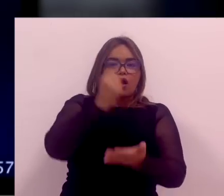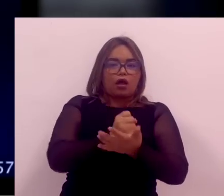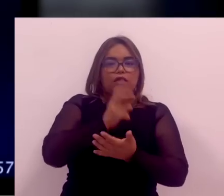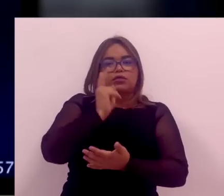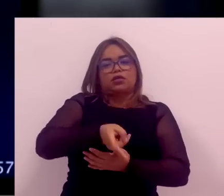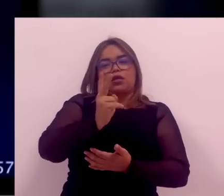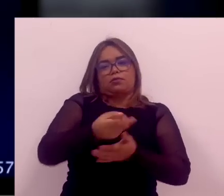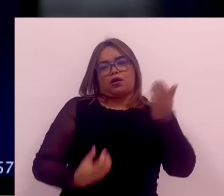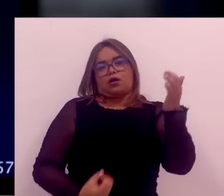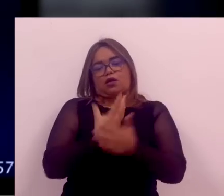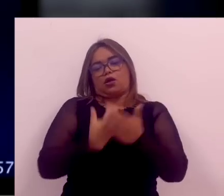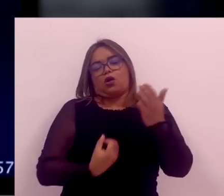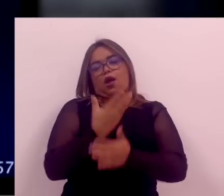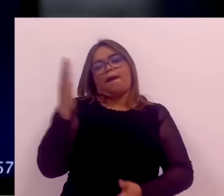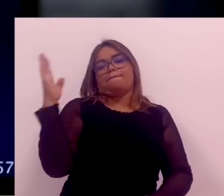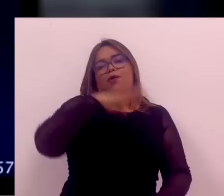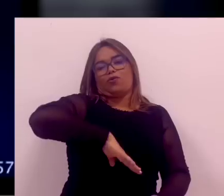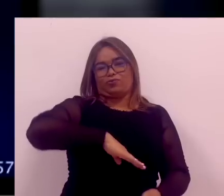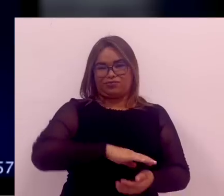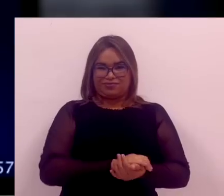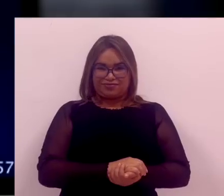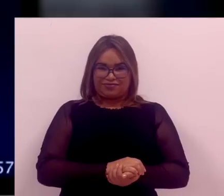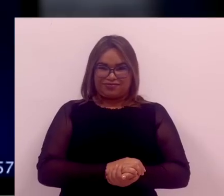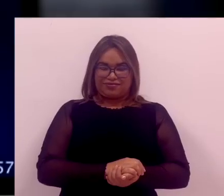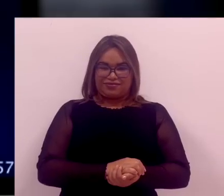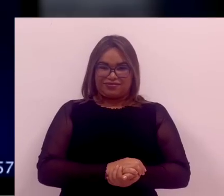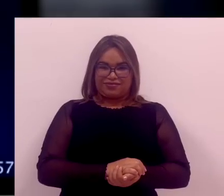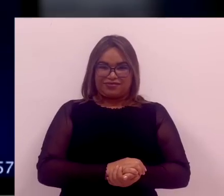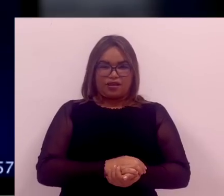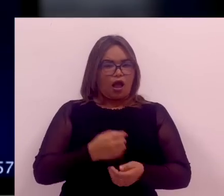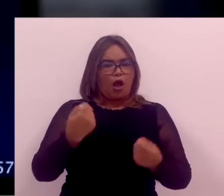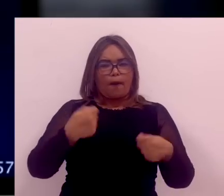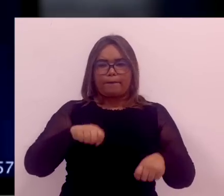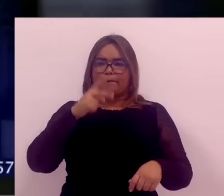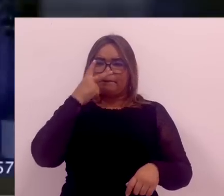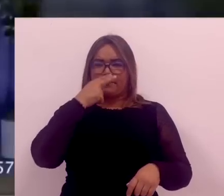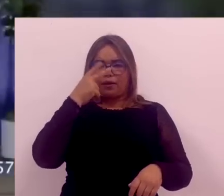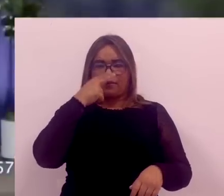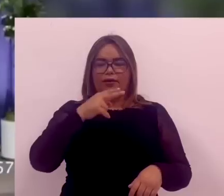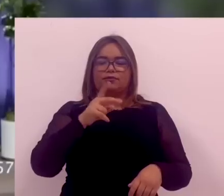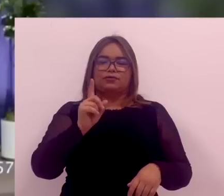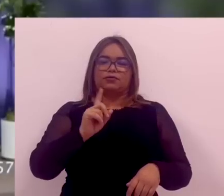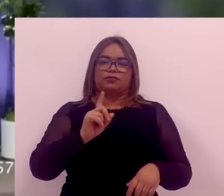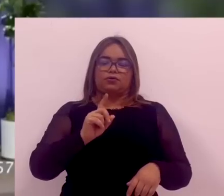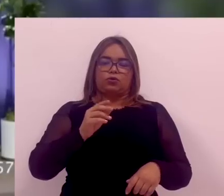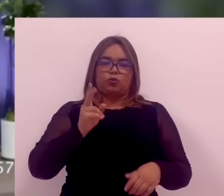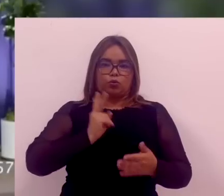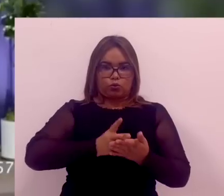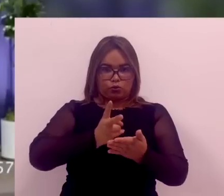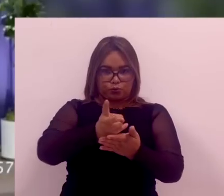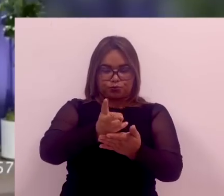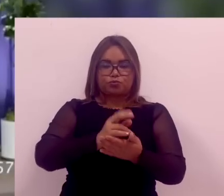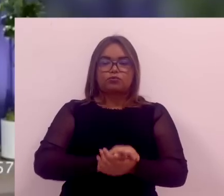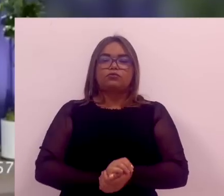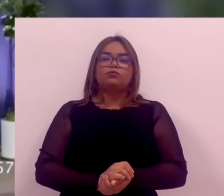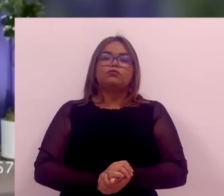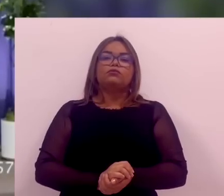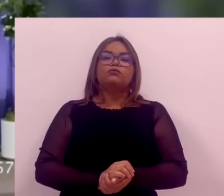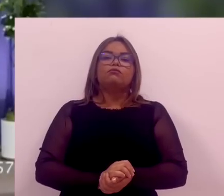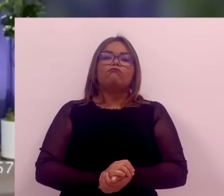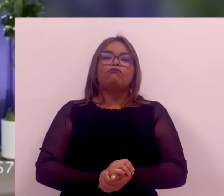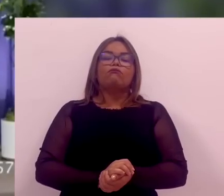sempre representado como o autor direto do mal. Ali se diz exatamente a mesma coisa. Eu não preciso repetir